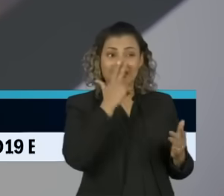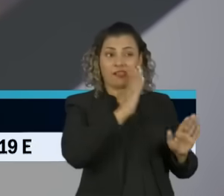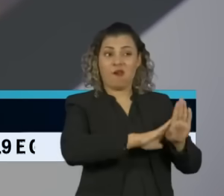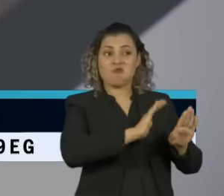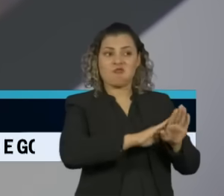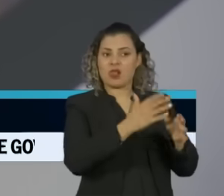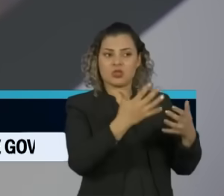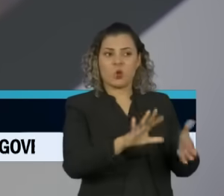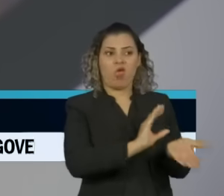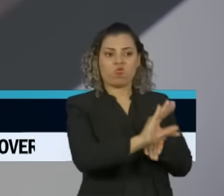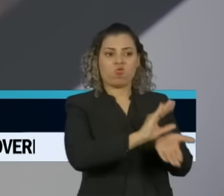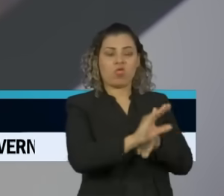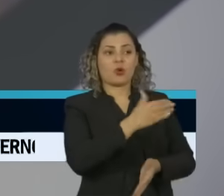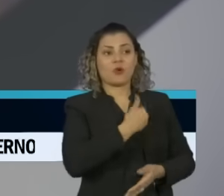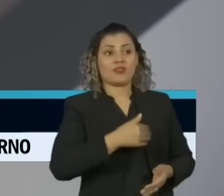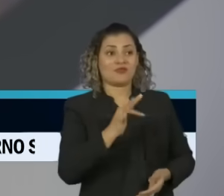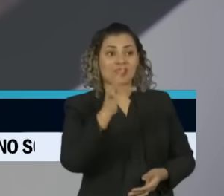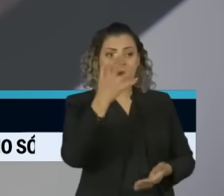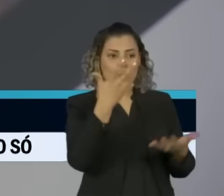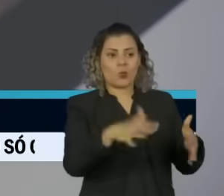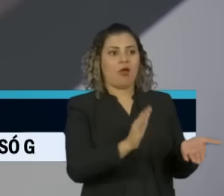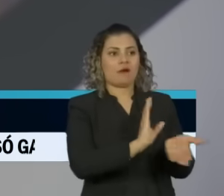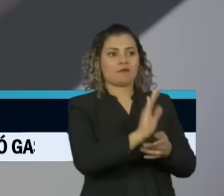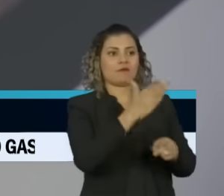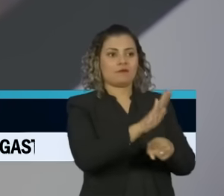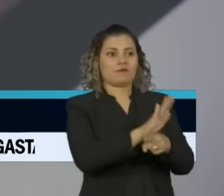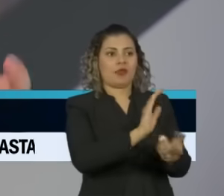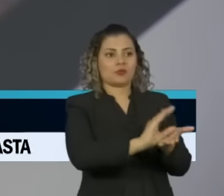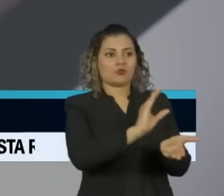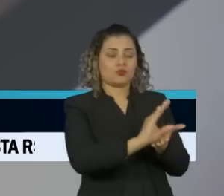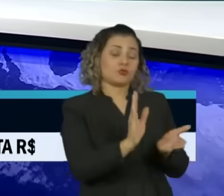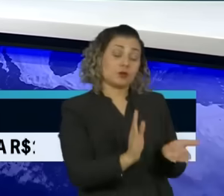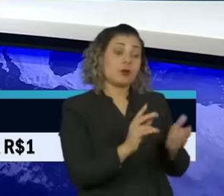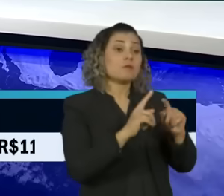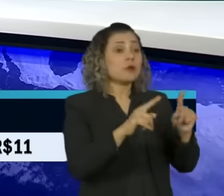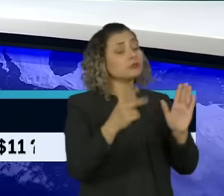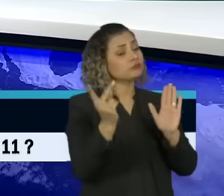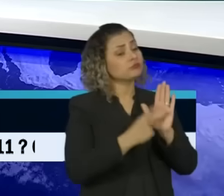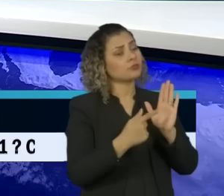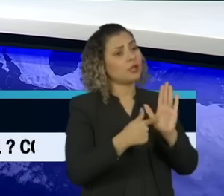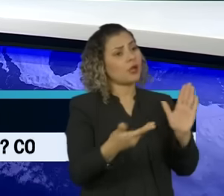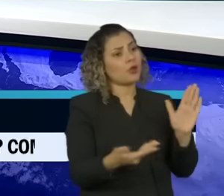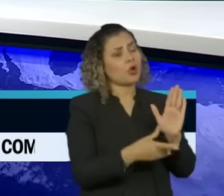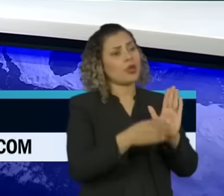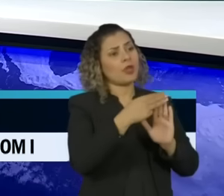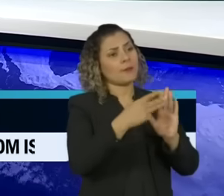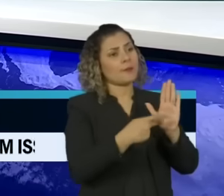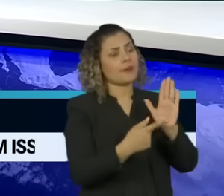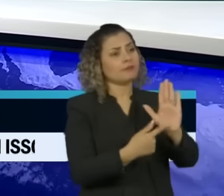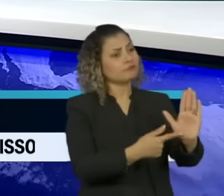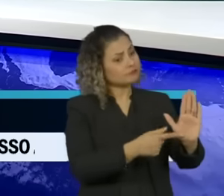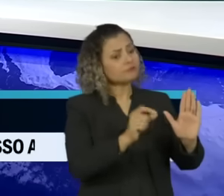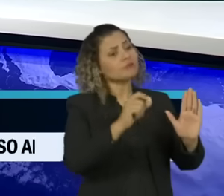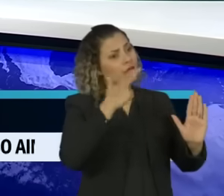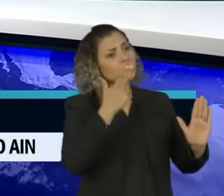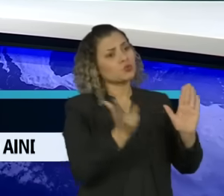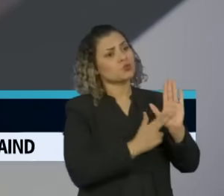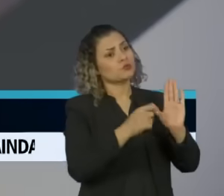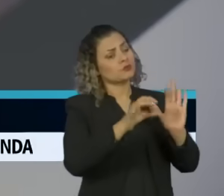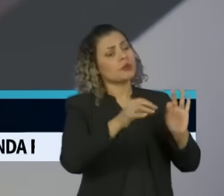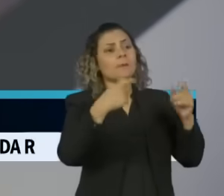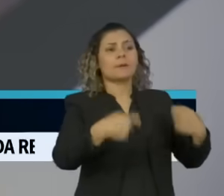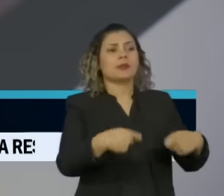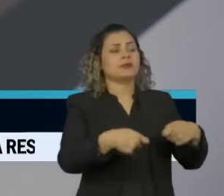antagonismo por parte do governo federal. E agora ele reconhece essa medida, sancionada pelo próprio presidente, reconhece a necessidade